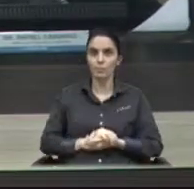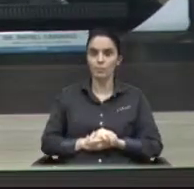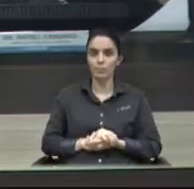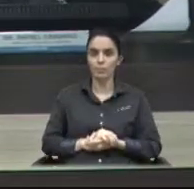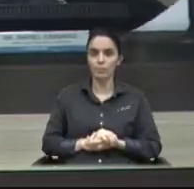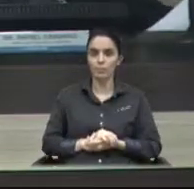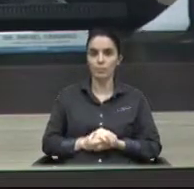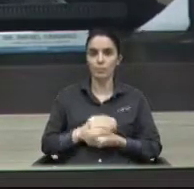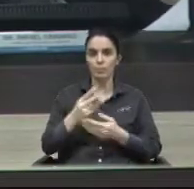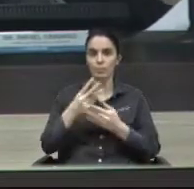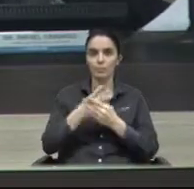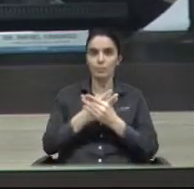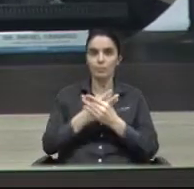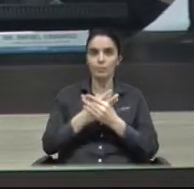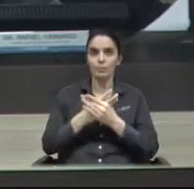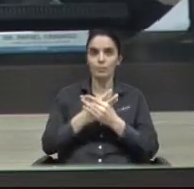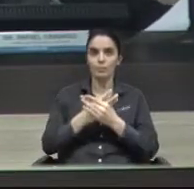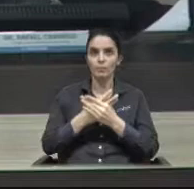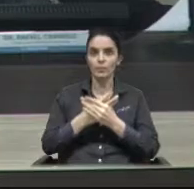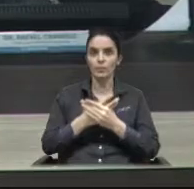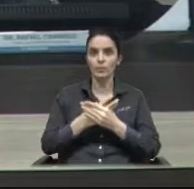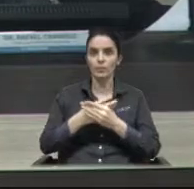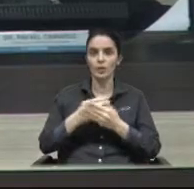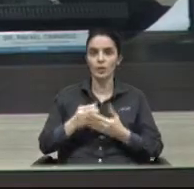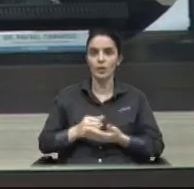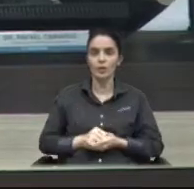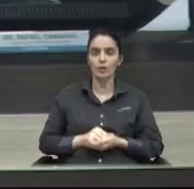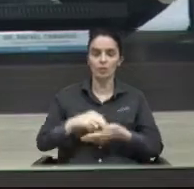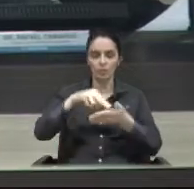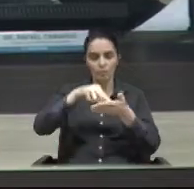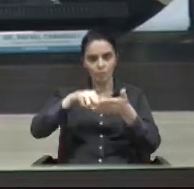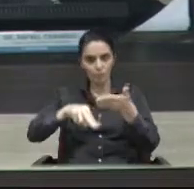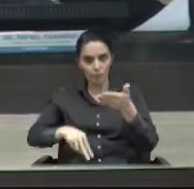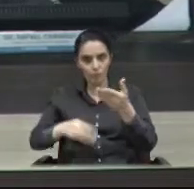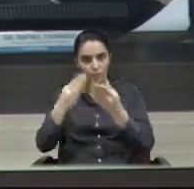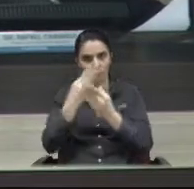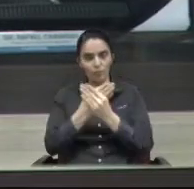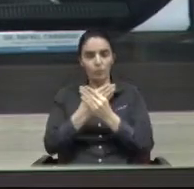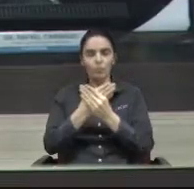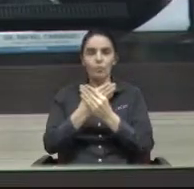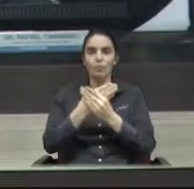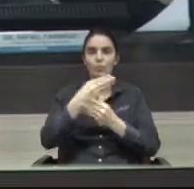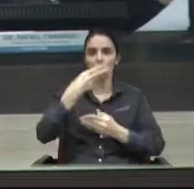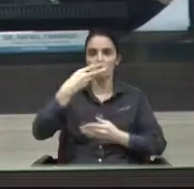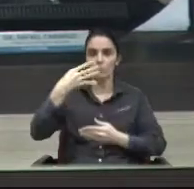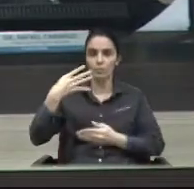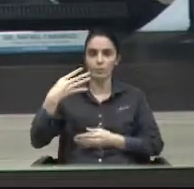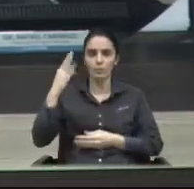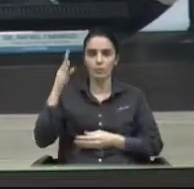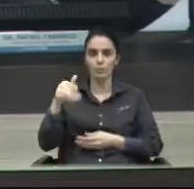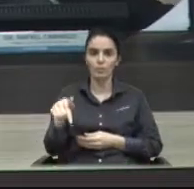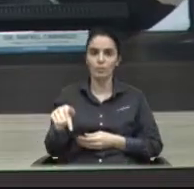Agrégio plenário da Câmara Municipal de Limeira. Parecer. Processo número